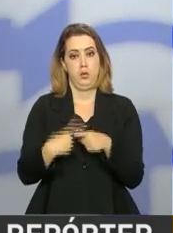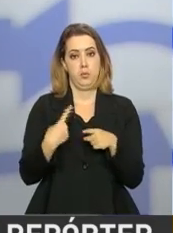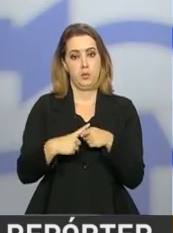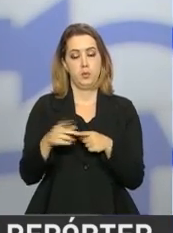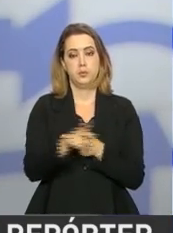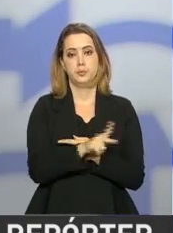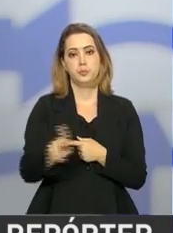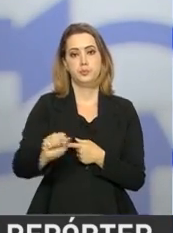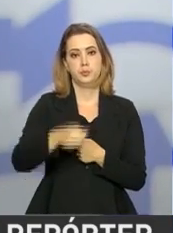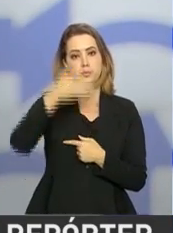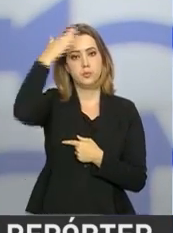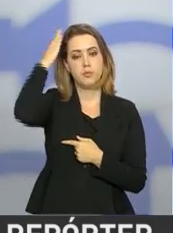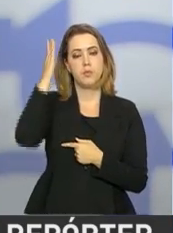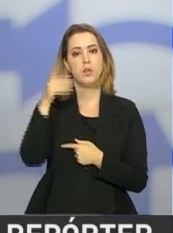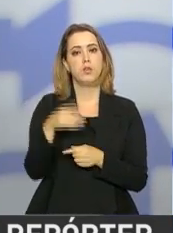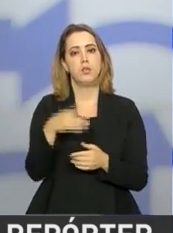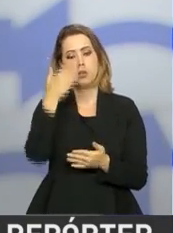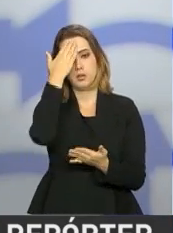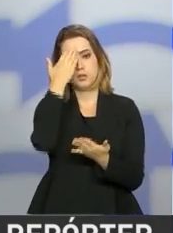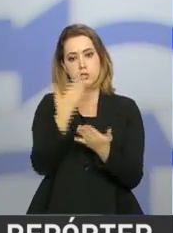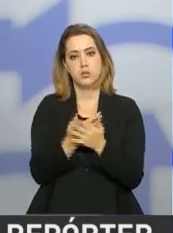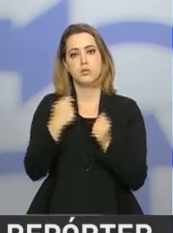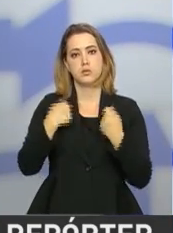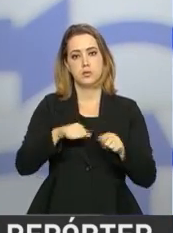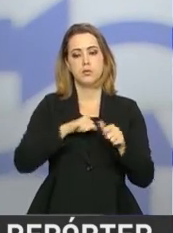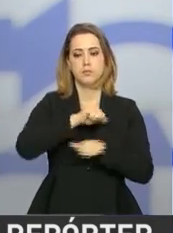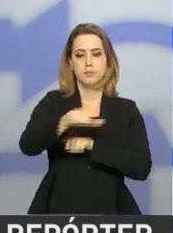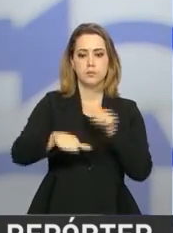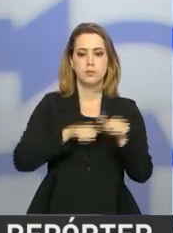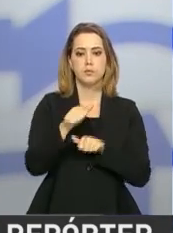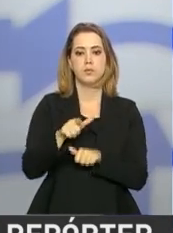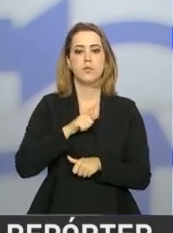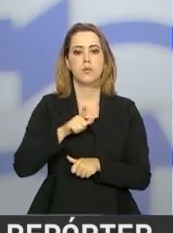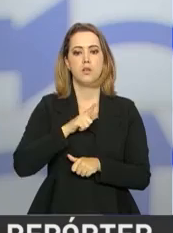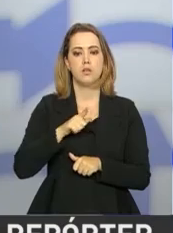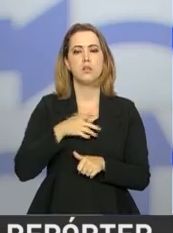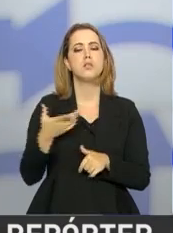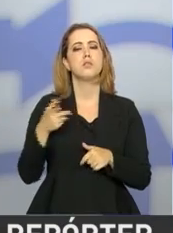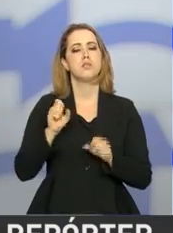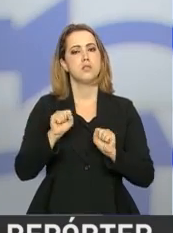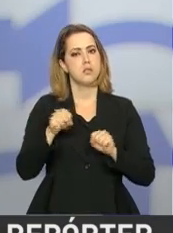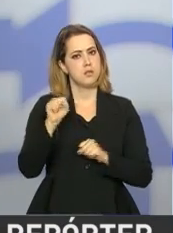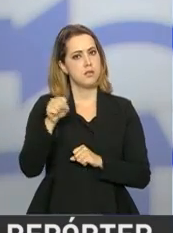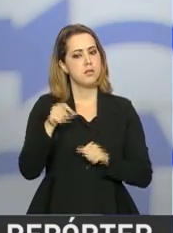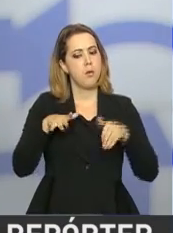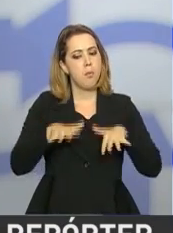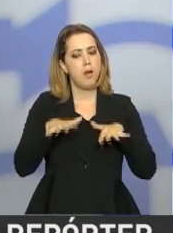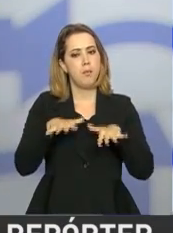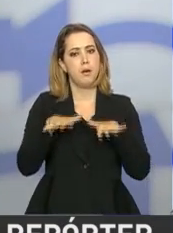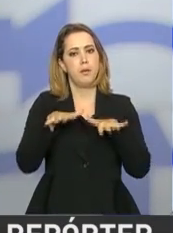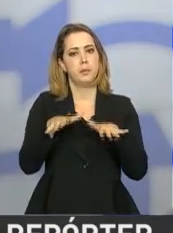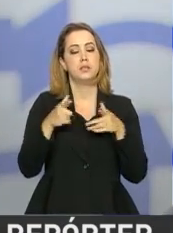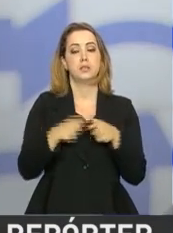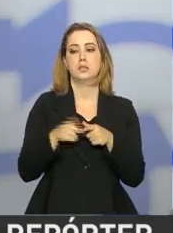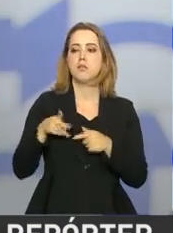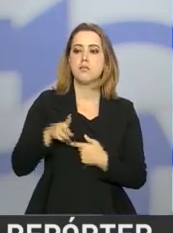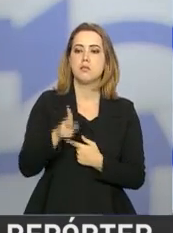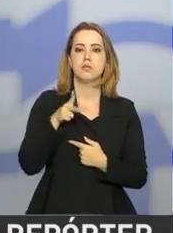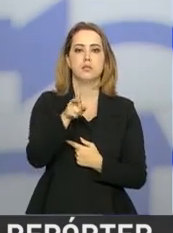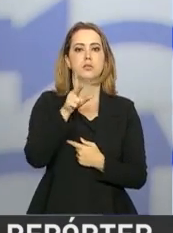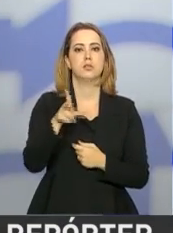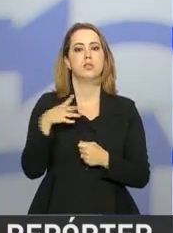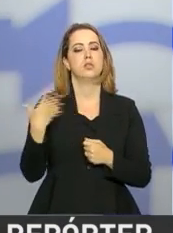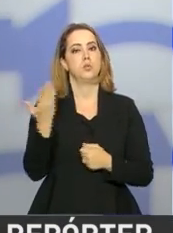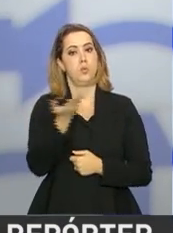tem conhecimento e sabe que precisa fazer as reformas. E vai haver sim mobilização cada vez mais intensa, com a